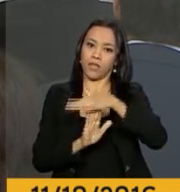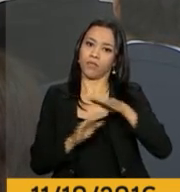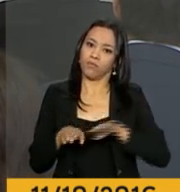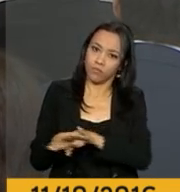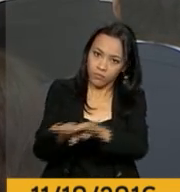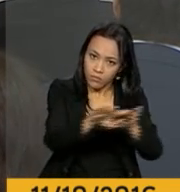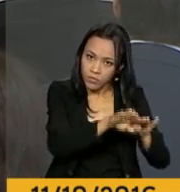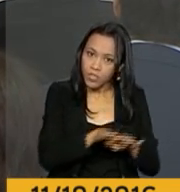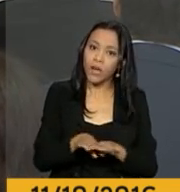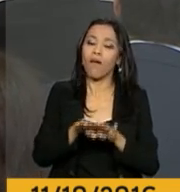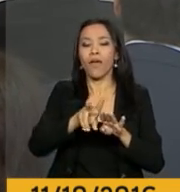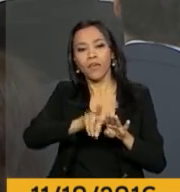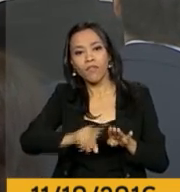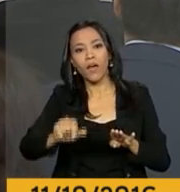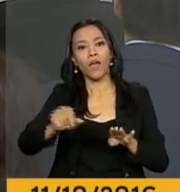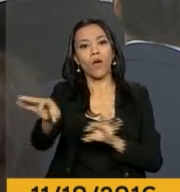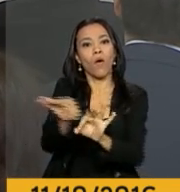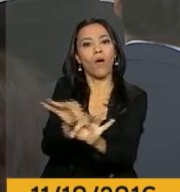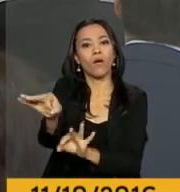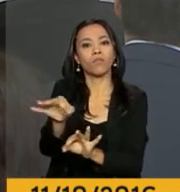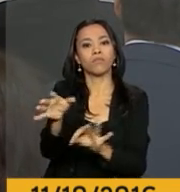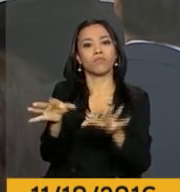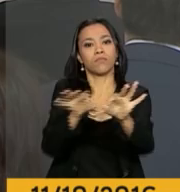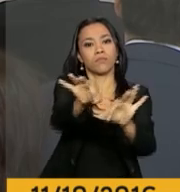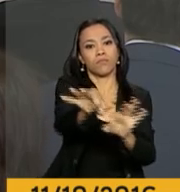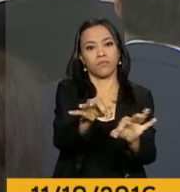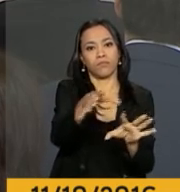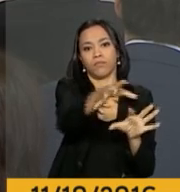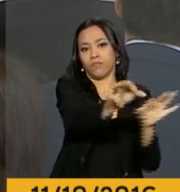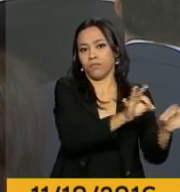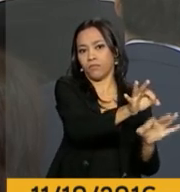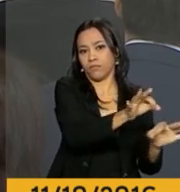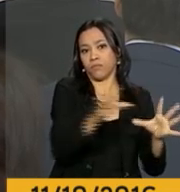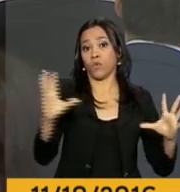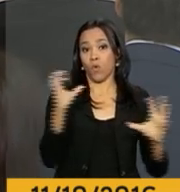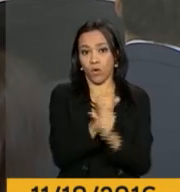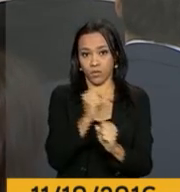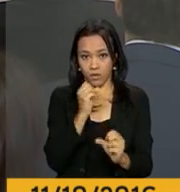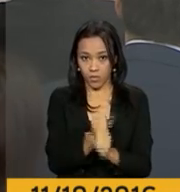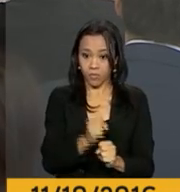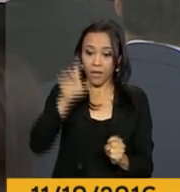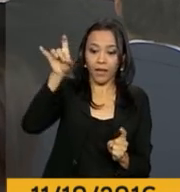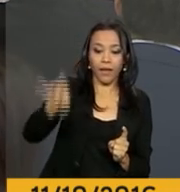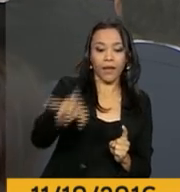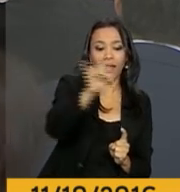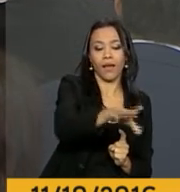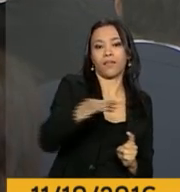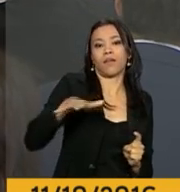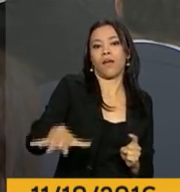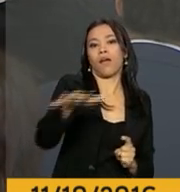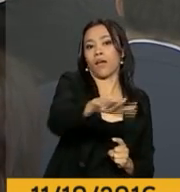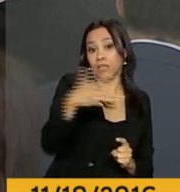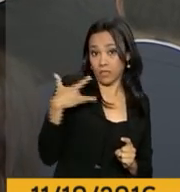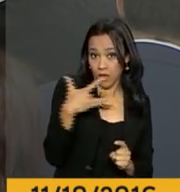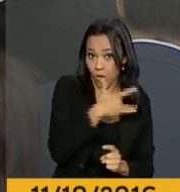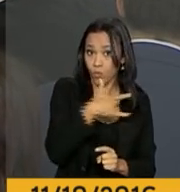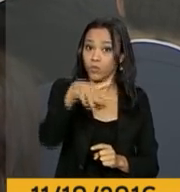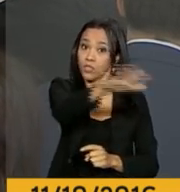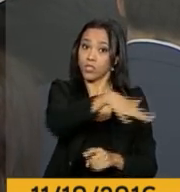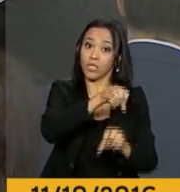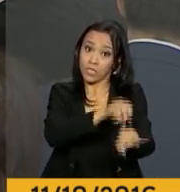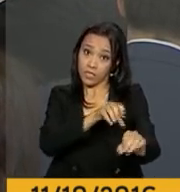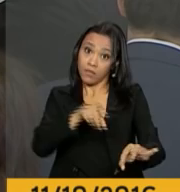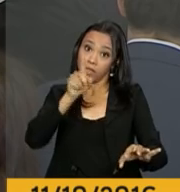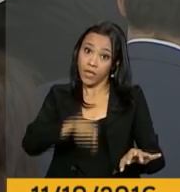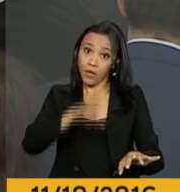haverá se conjugar se formará o orçamento de maneira a que saúde e educação que são valores fundamentais